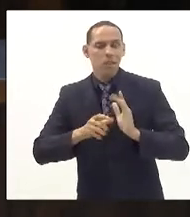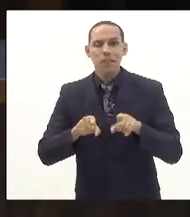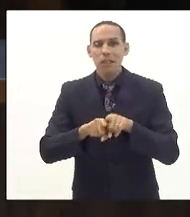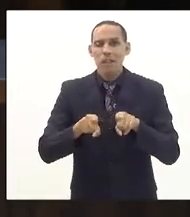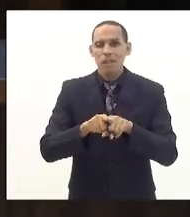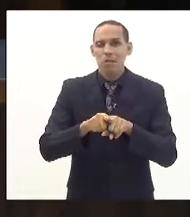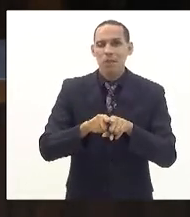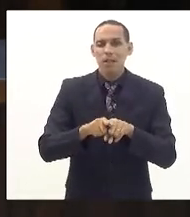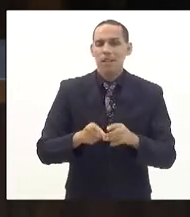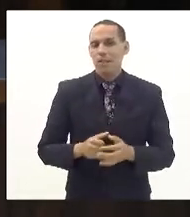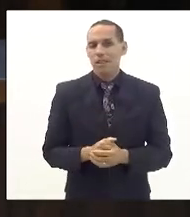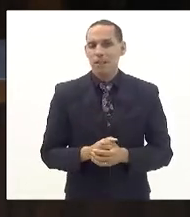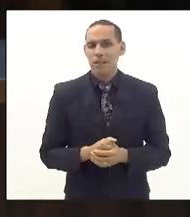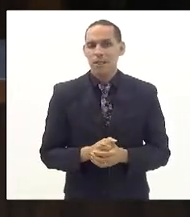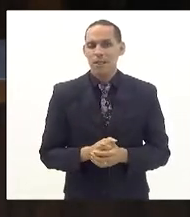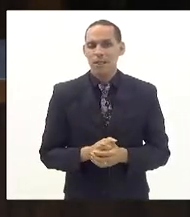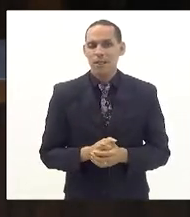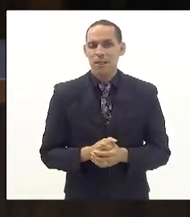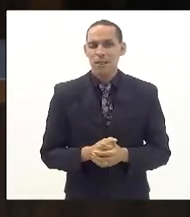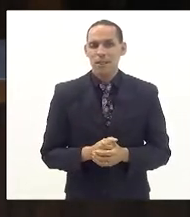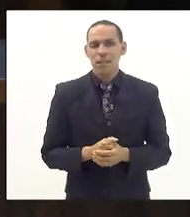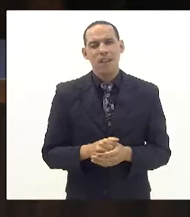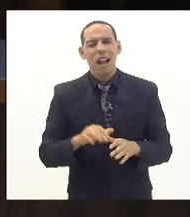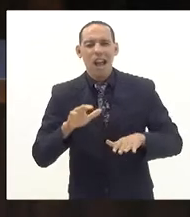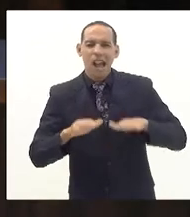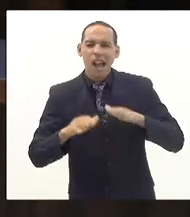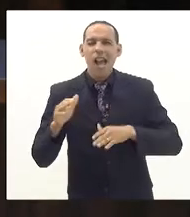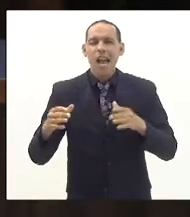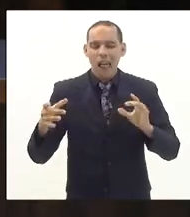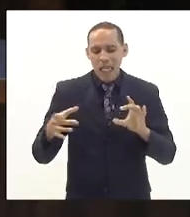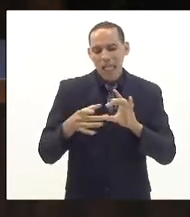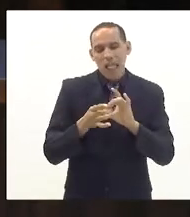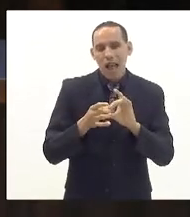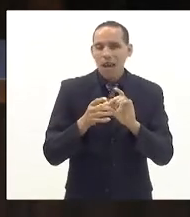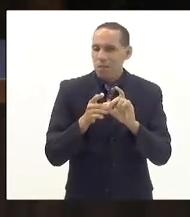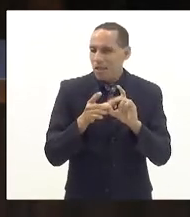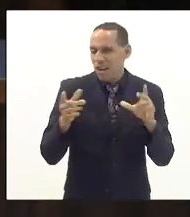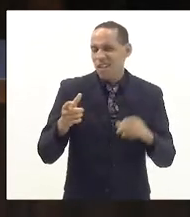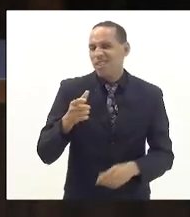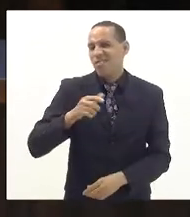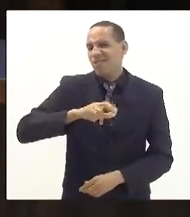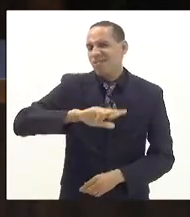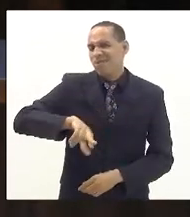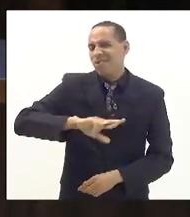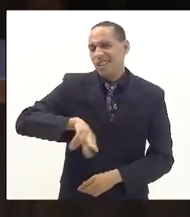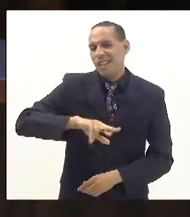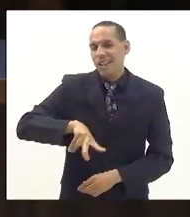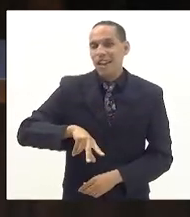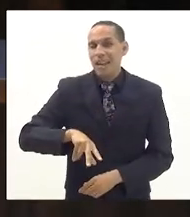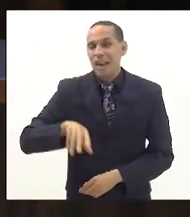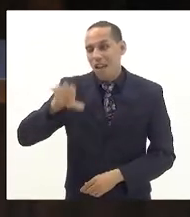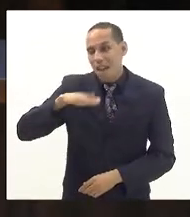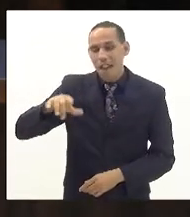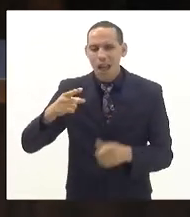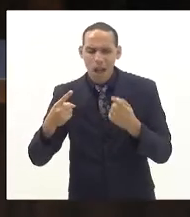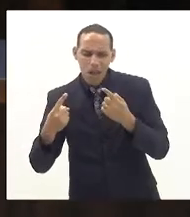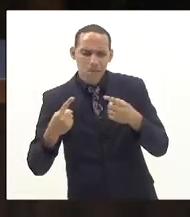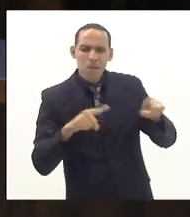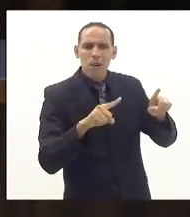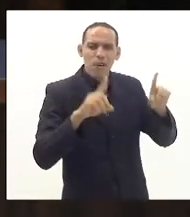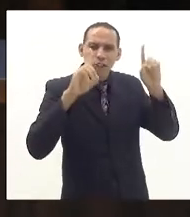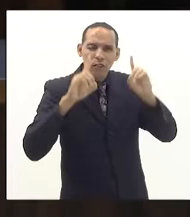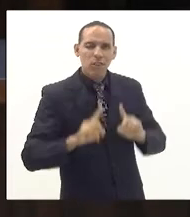pouco afeitos à democracia, e a gente tem visto muito bem isso na nossa conjuntura atual, atentam contra os direitos